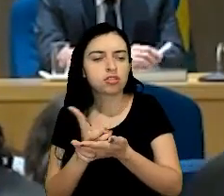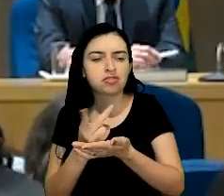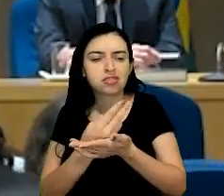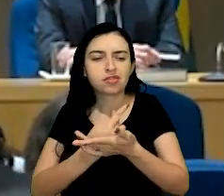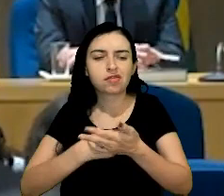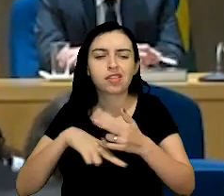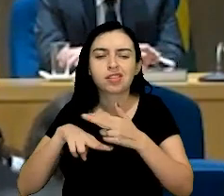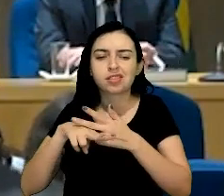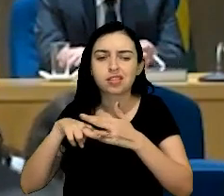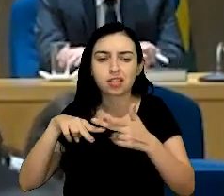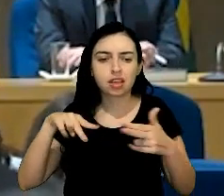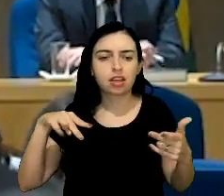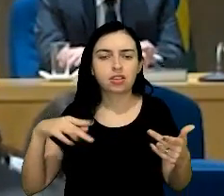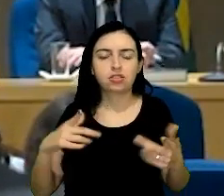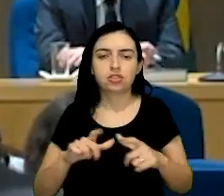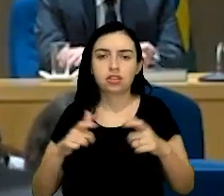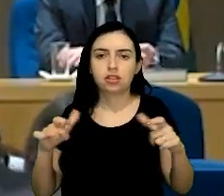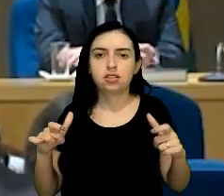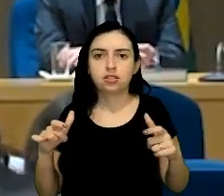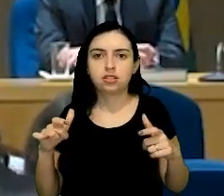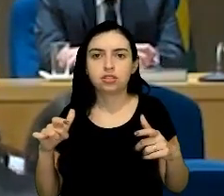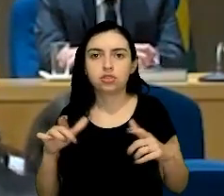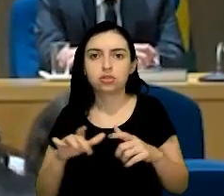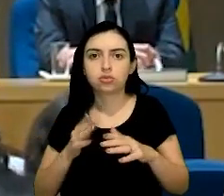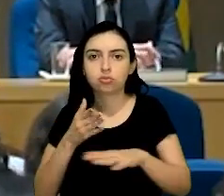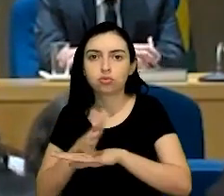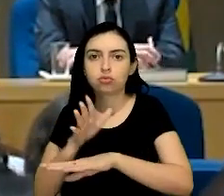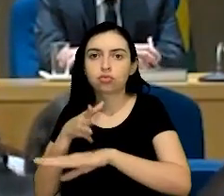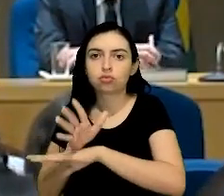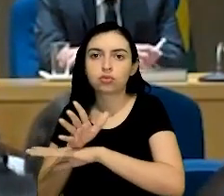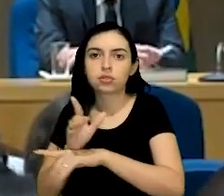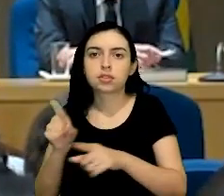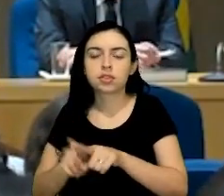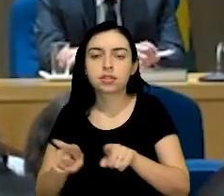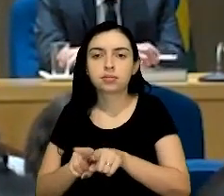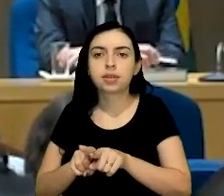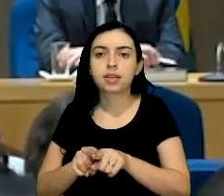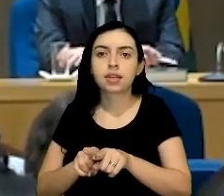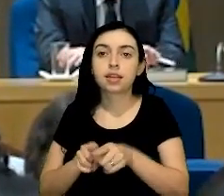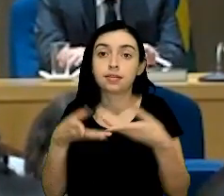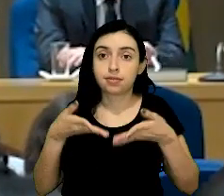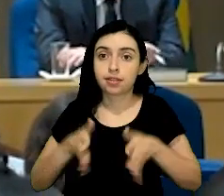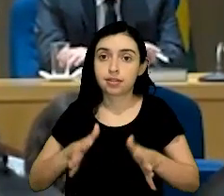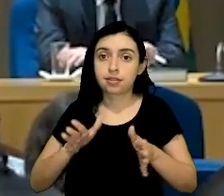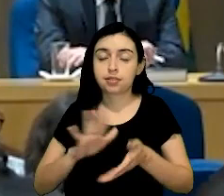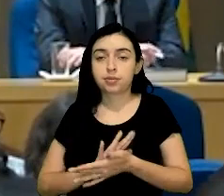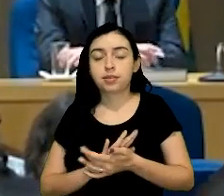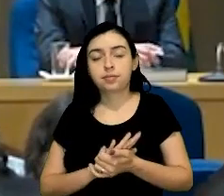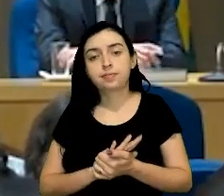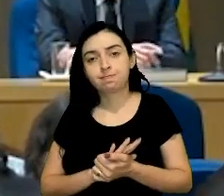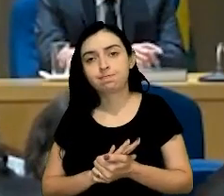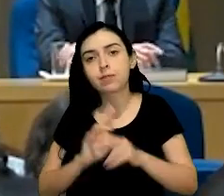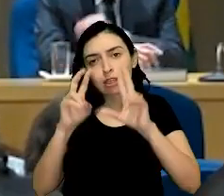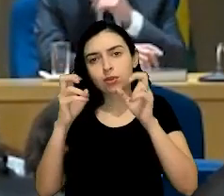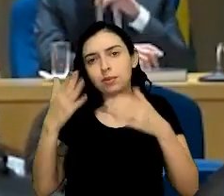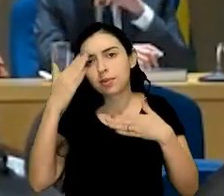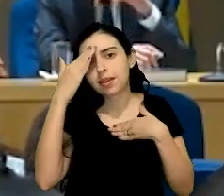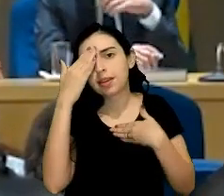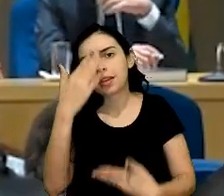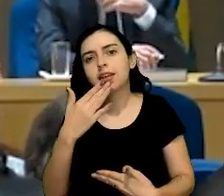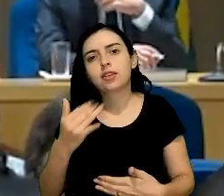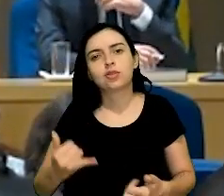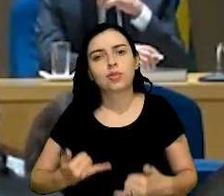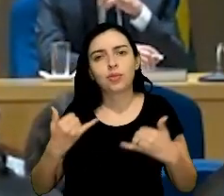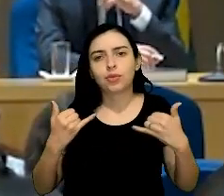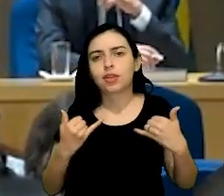crescente dos fluxos migratórios e de nacionalidade. Então, esse é um tema que eu agradeço a oportunidade de discutirmos